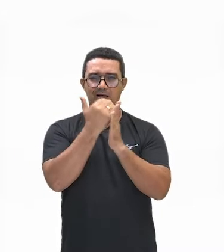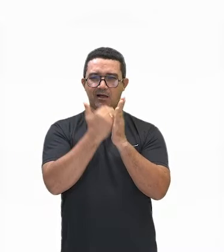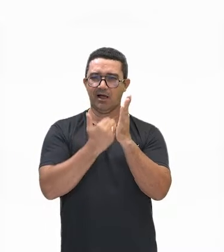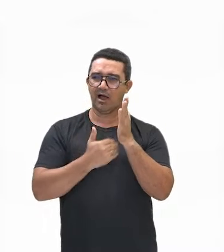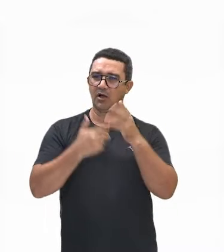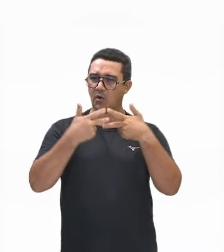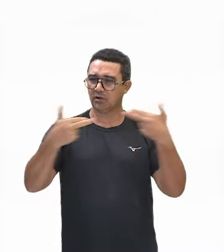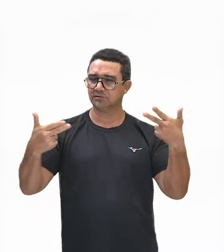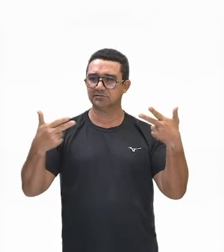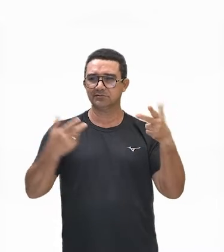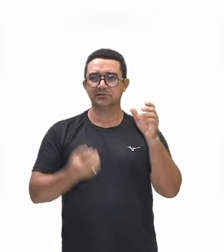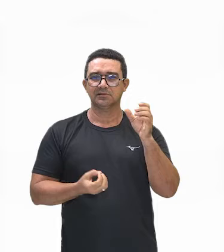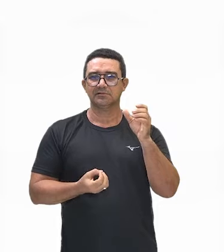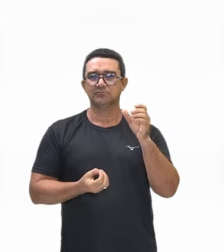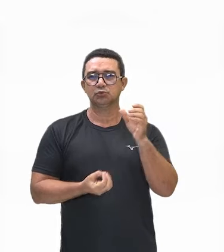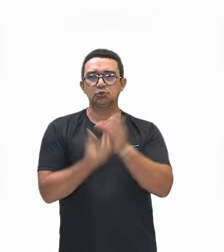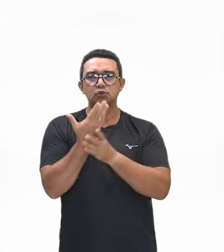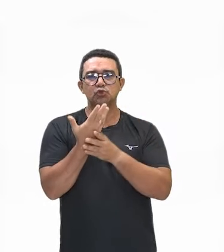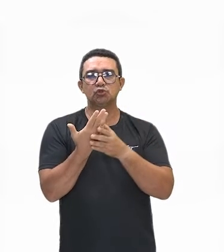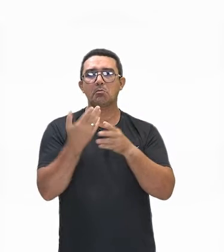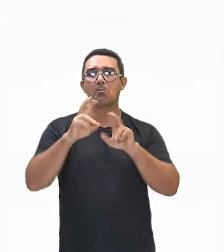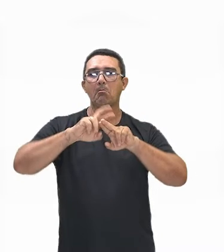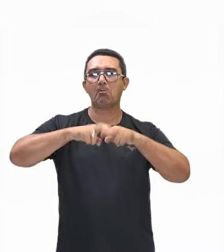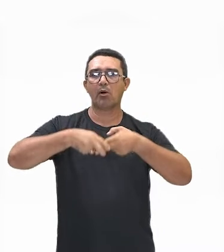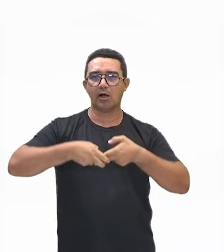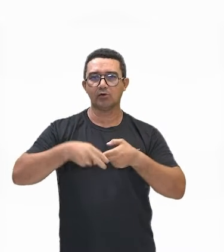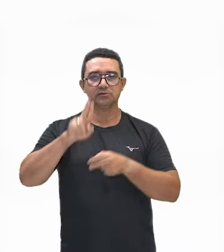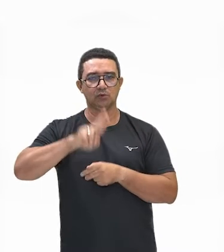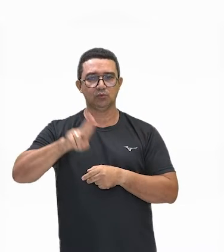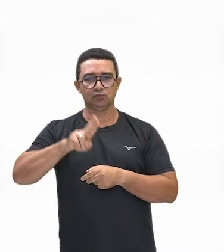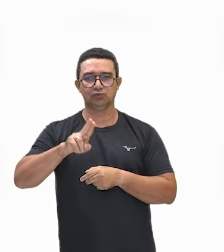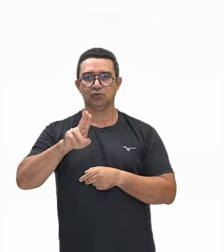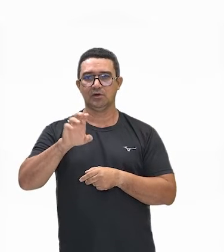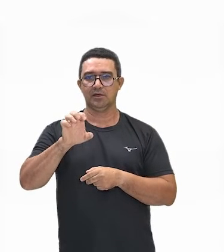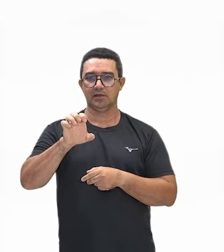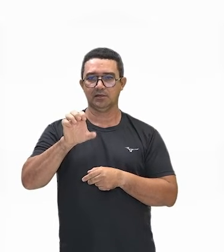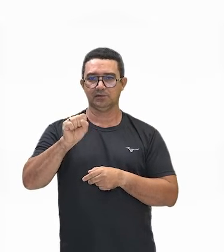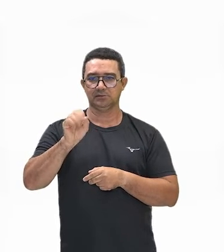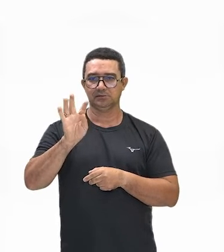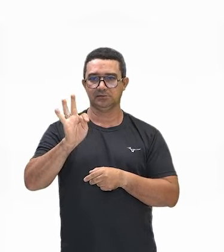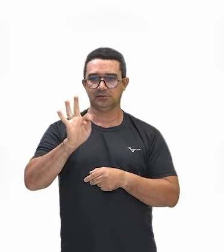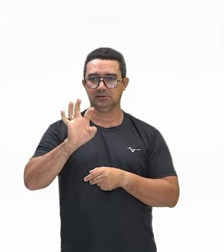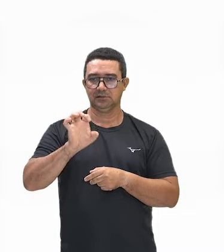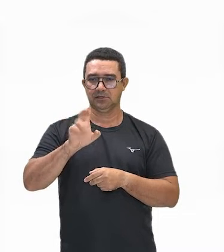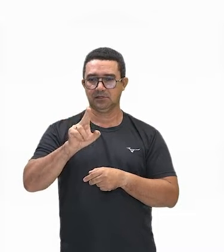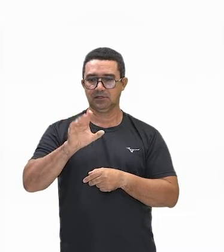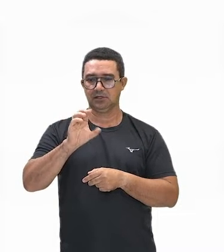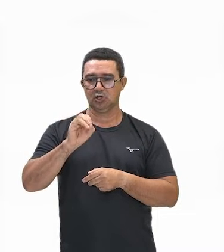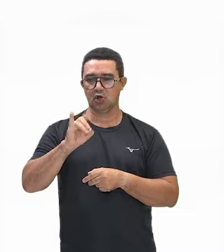stroke. São algumas das reações associadas aí com o uso de esteroides, na verdade, tá?